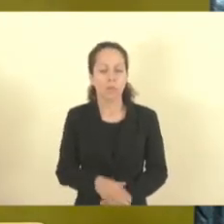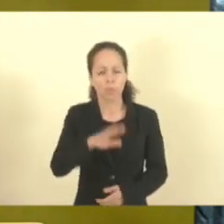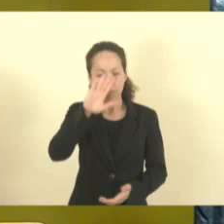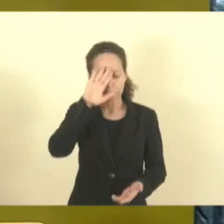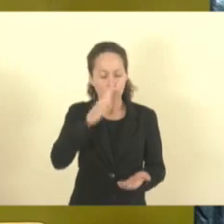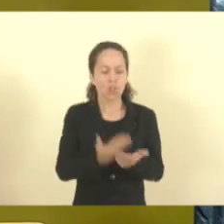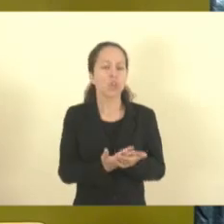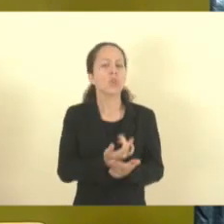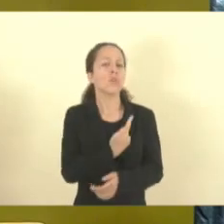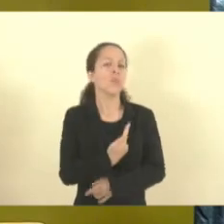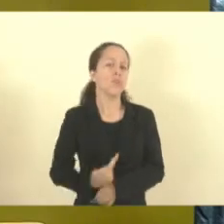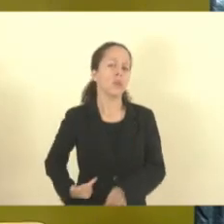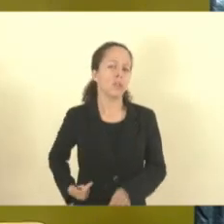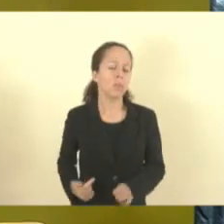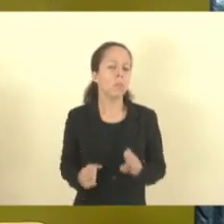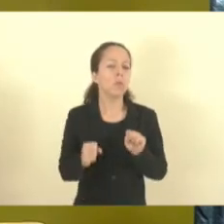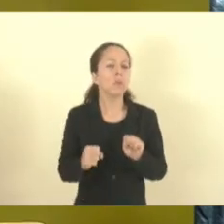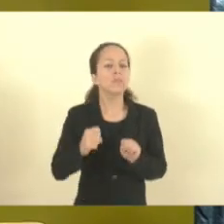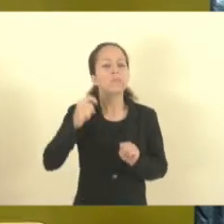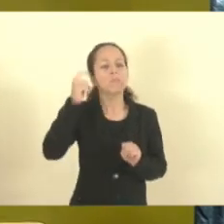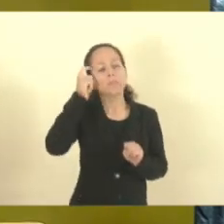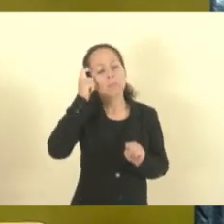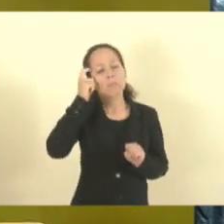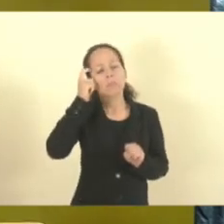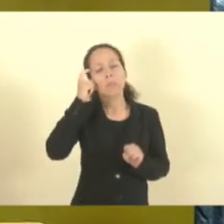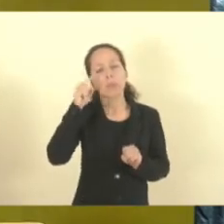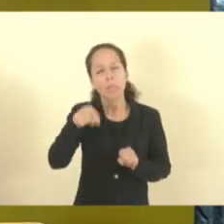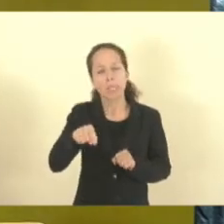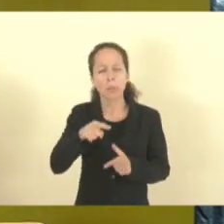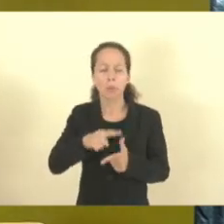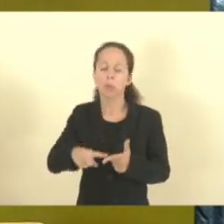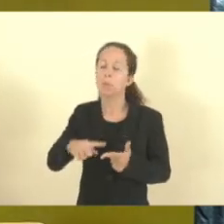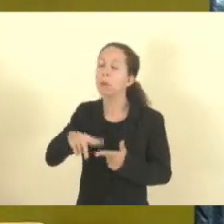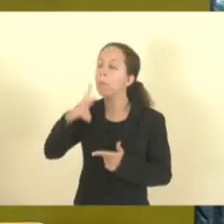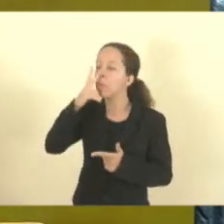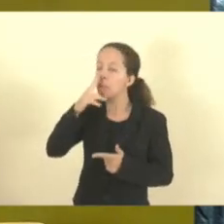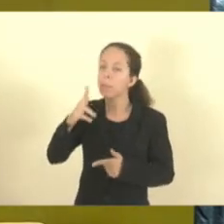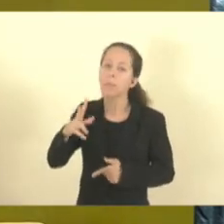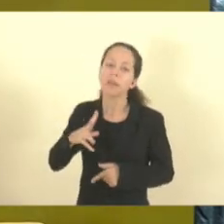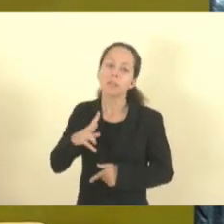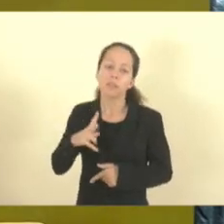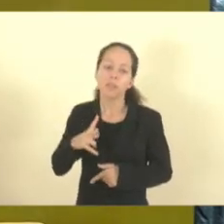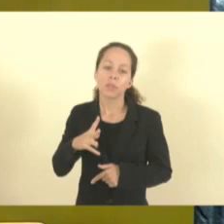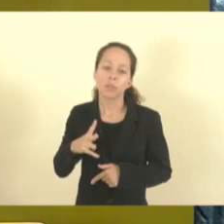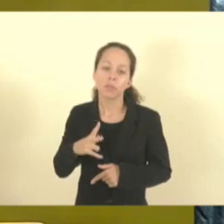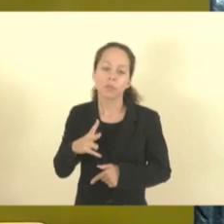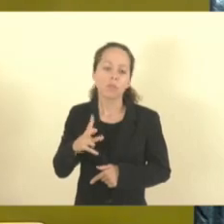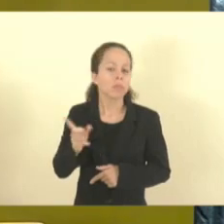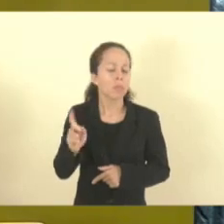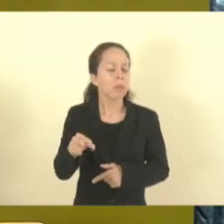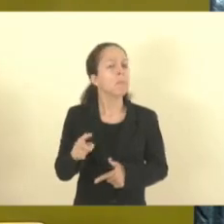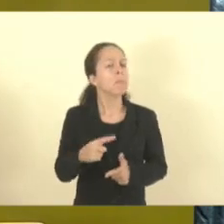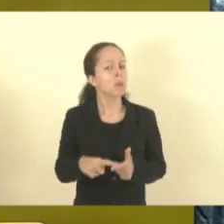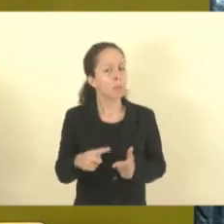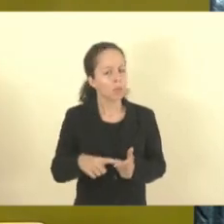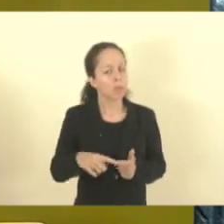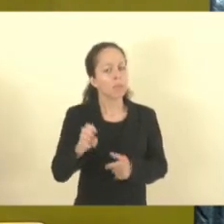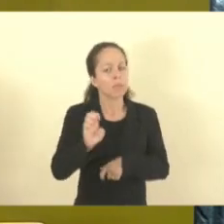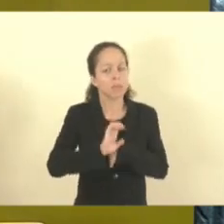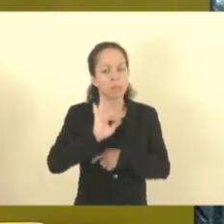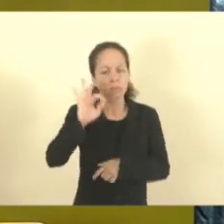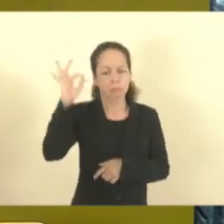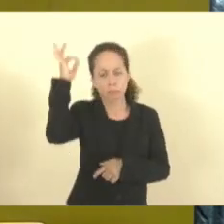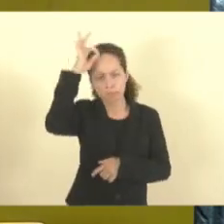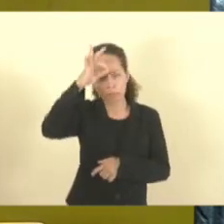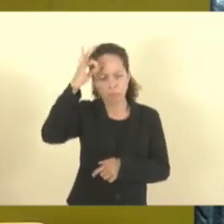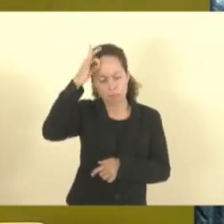não pode simplesmente achar que esse é um problema particular, esse é um problema do Estado do Espírito Santo. É